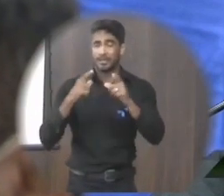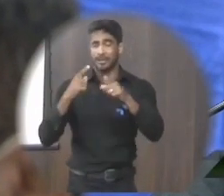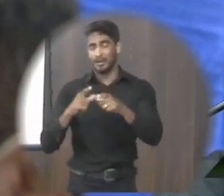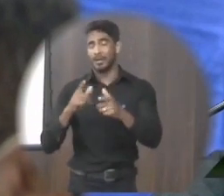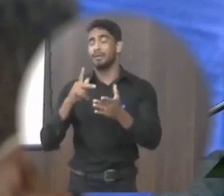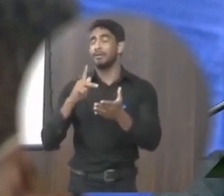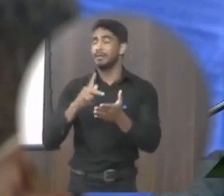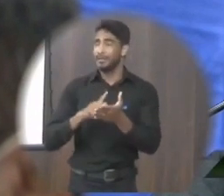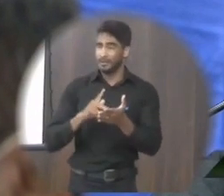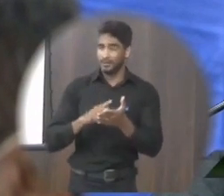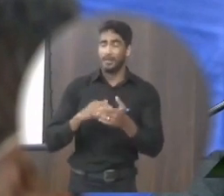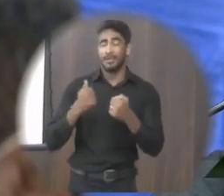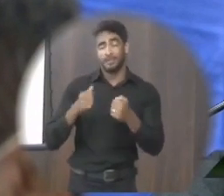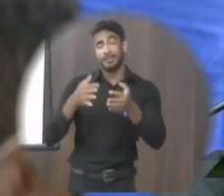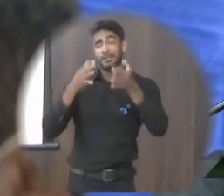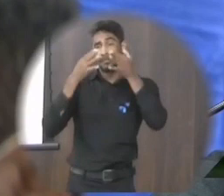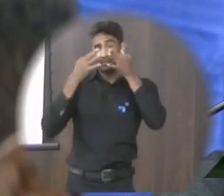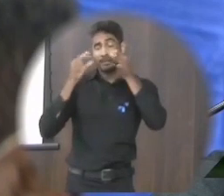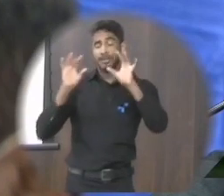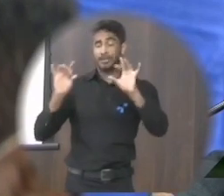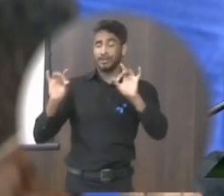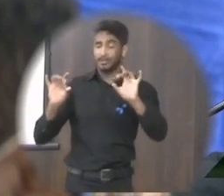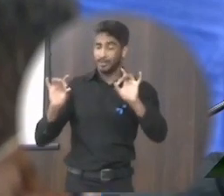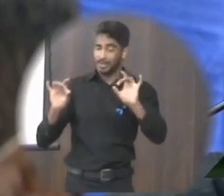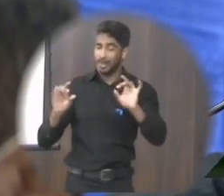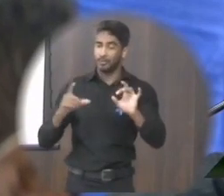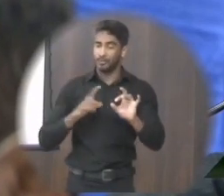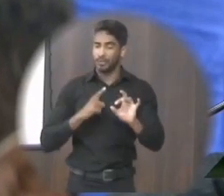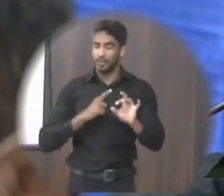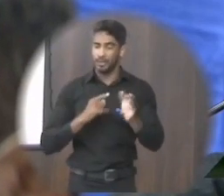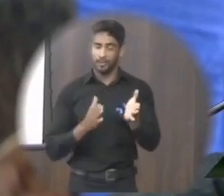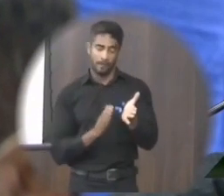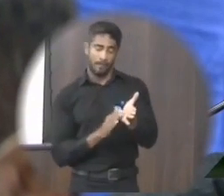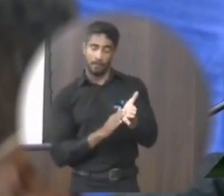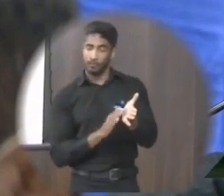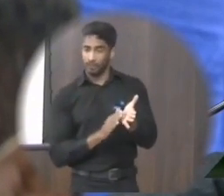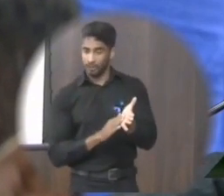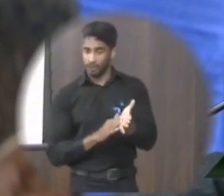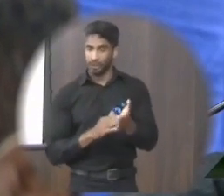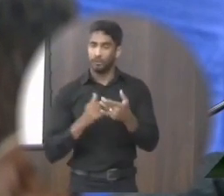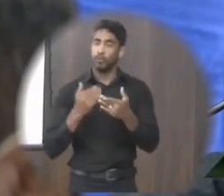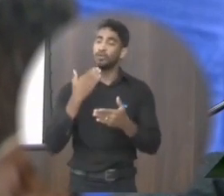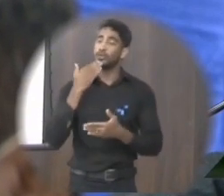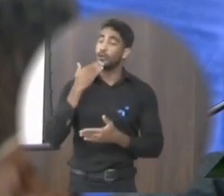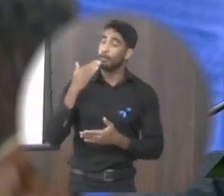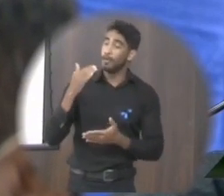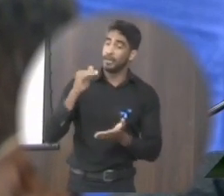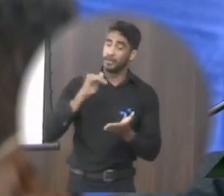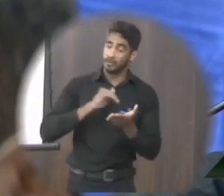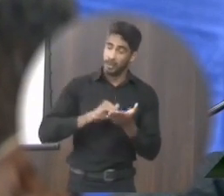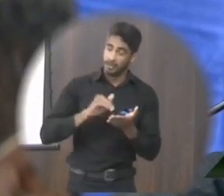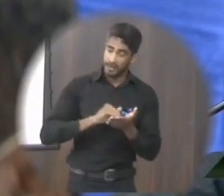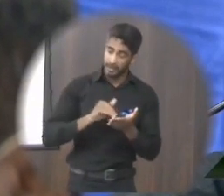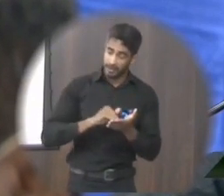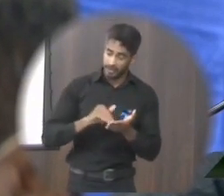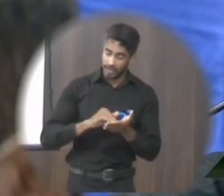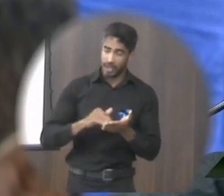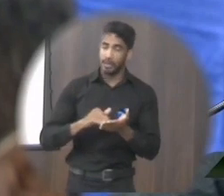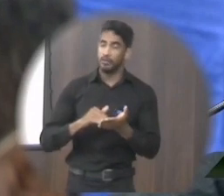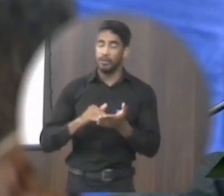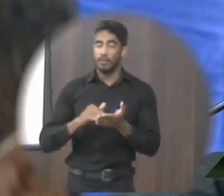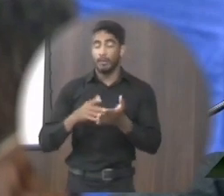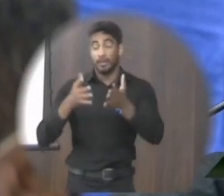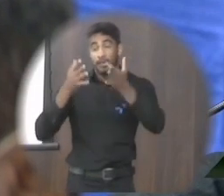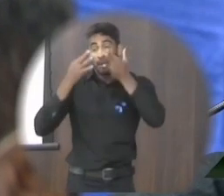realmente a estrada merece de uma atenção especial. Então eu estou aqui com um requerimento, onde eu solicito ao nosso secretário Ailson para que dê